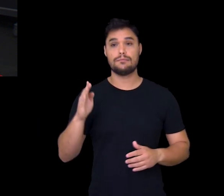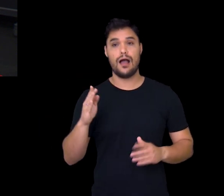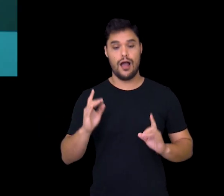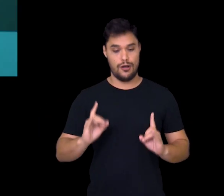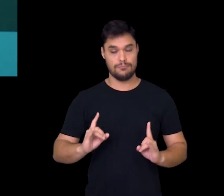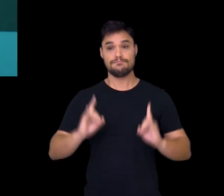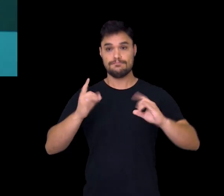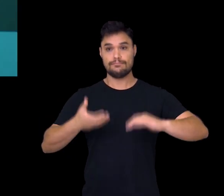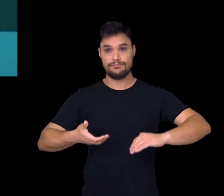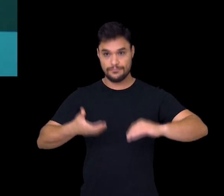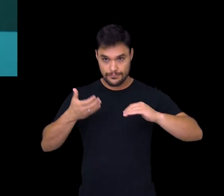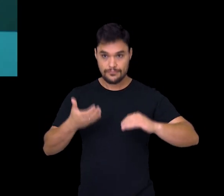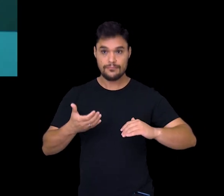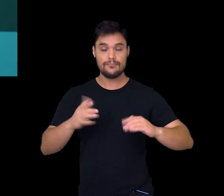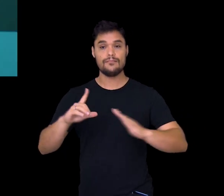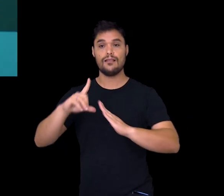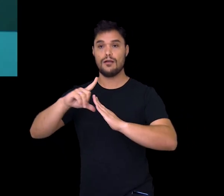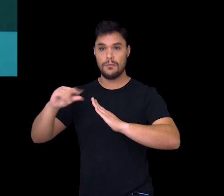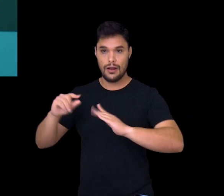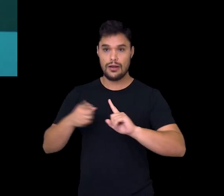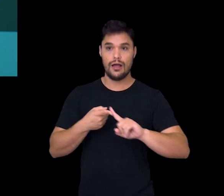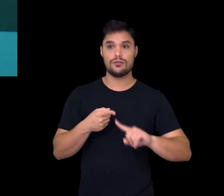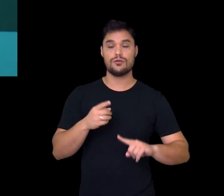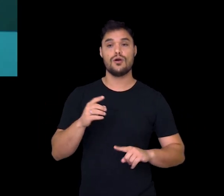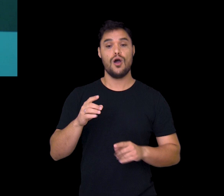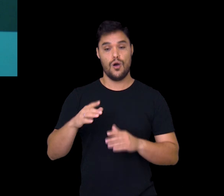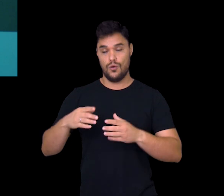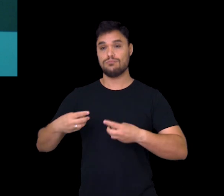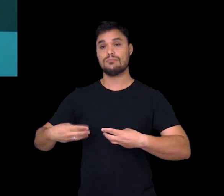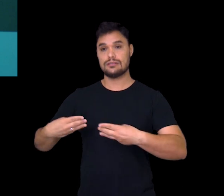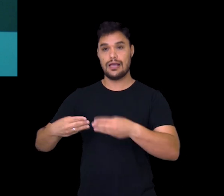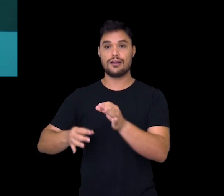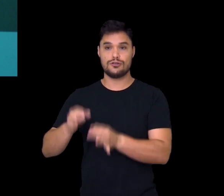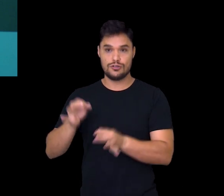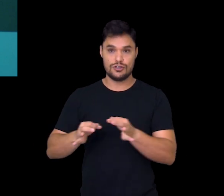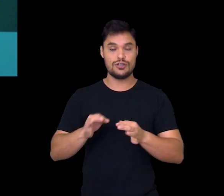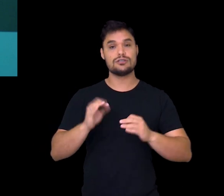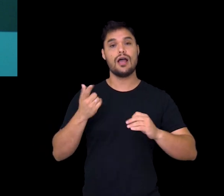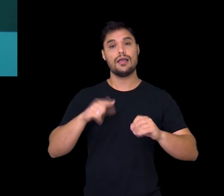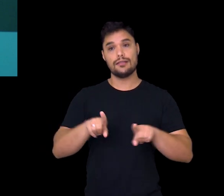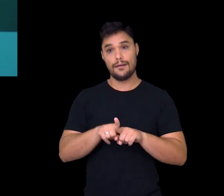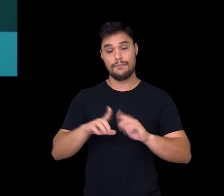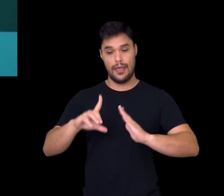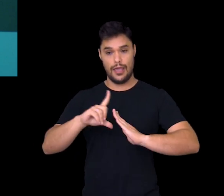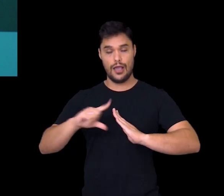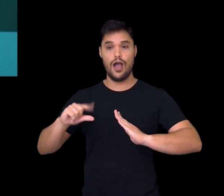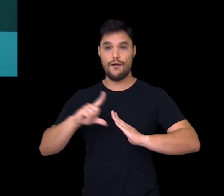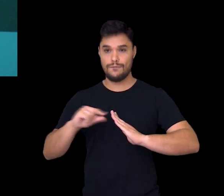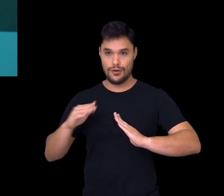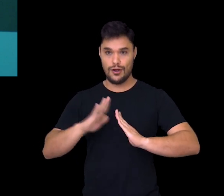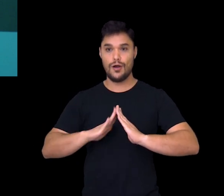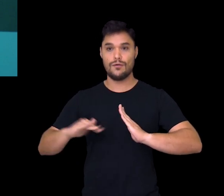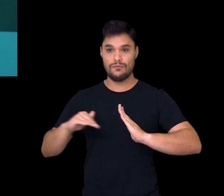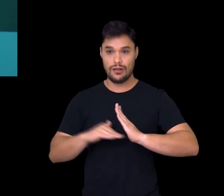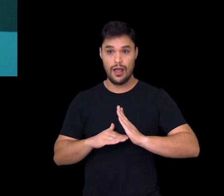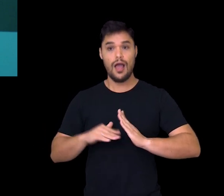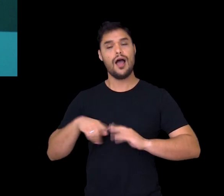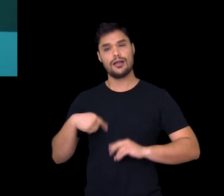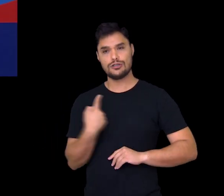Congresso, o Planalto, o Palácio da Justiça e o Palácio da Alvorada. Nós temos hoje tudo isso guardado e preservado na